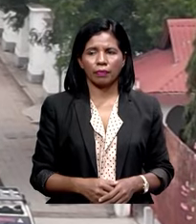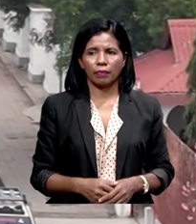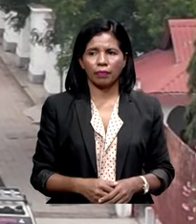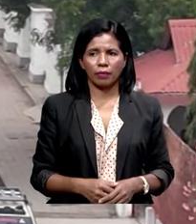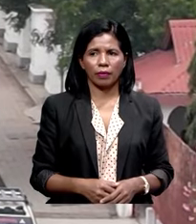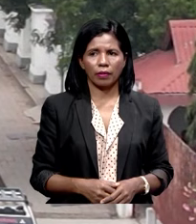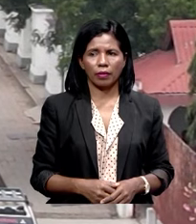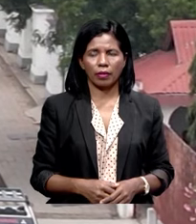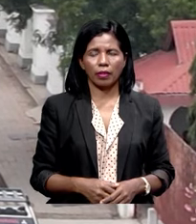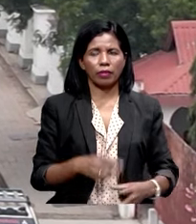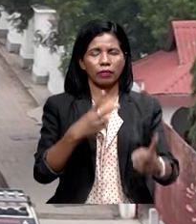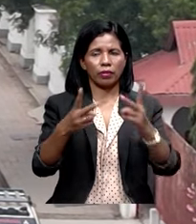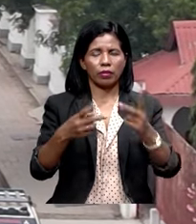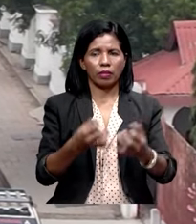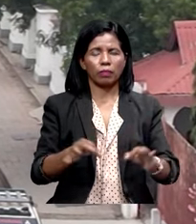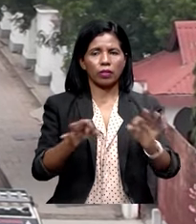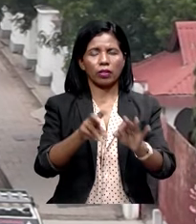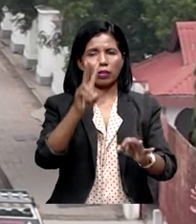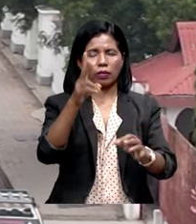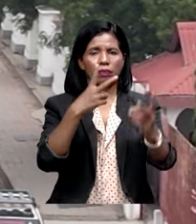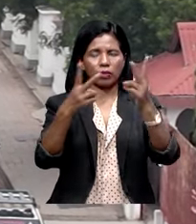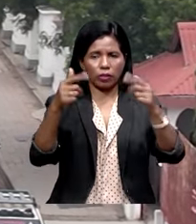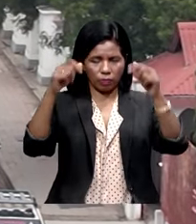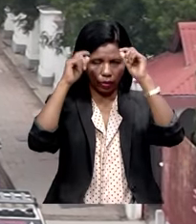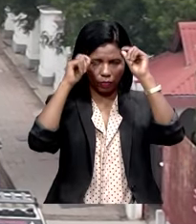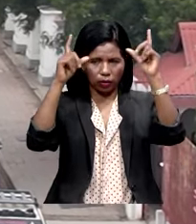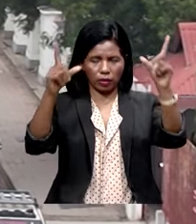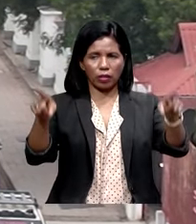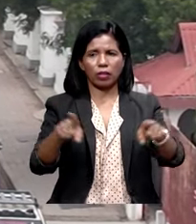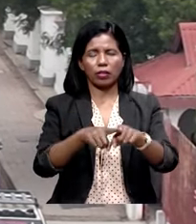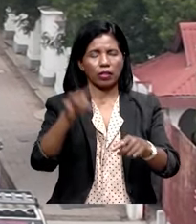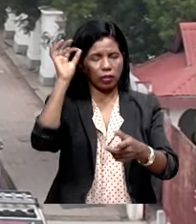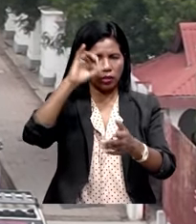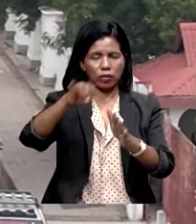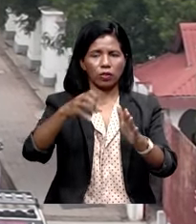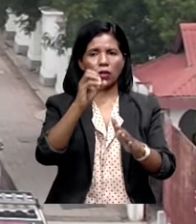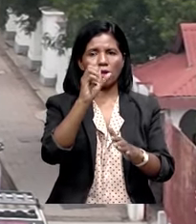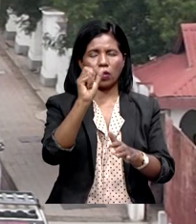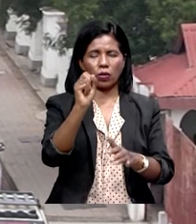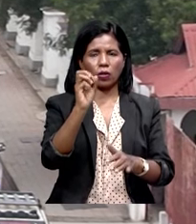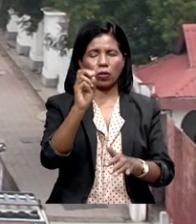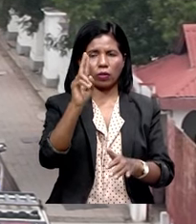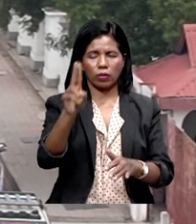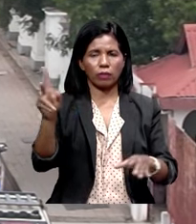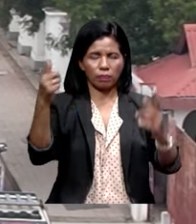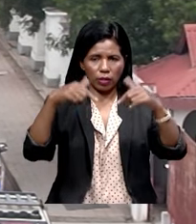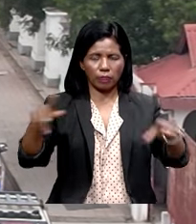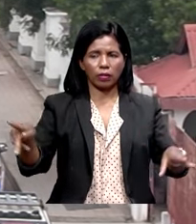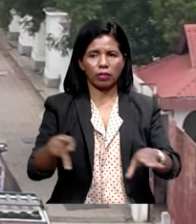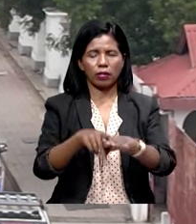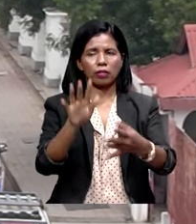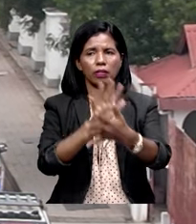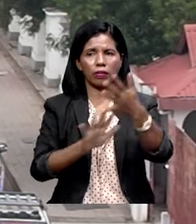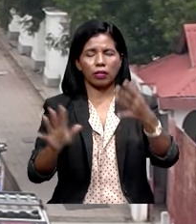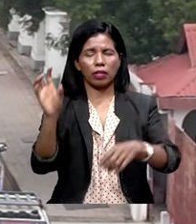La cleur tamba ina ka importante rua maxi visita Timor Leste, a nessa secretário geral ONU nebese mai participa e a